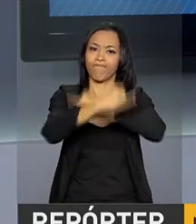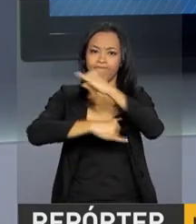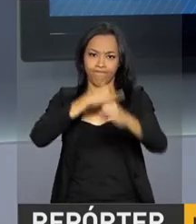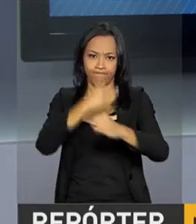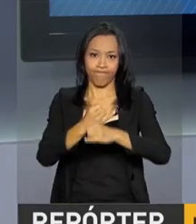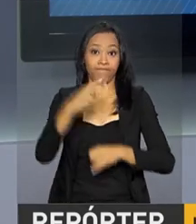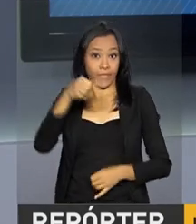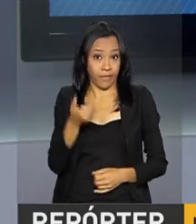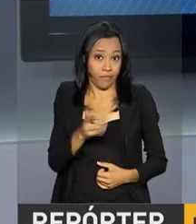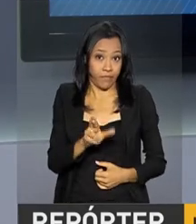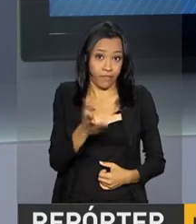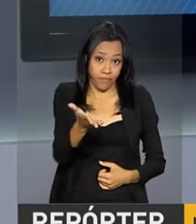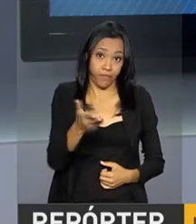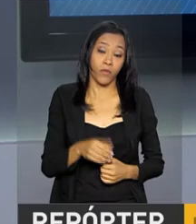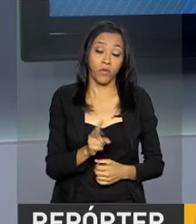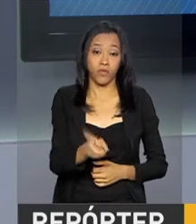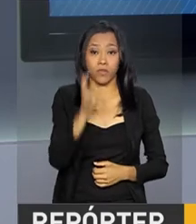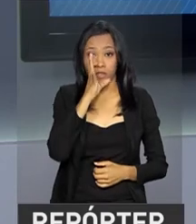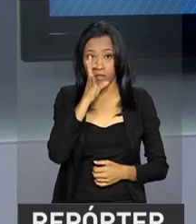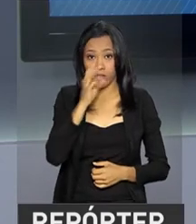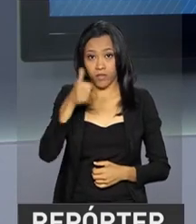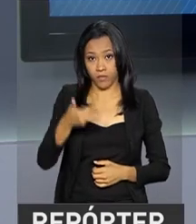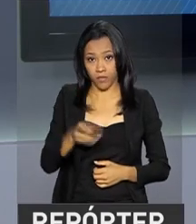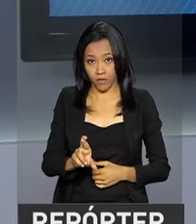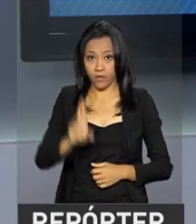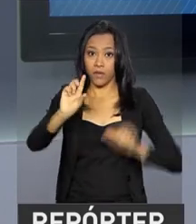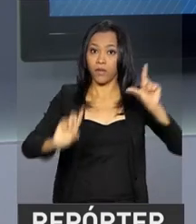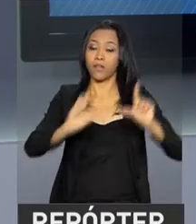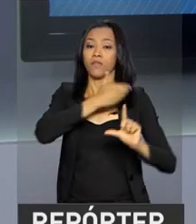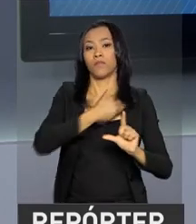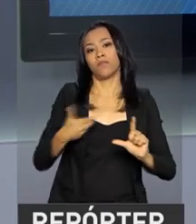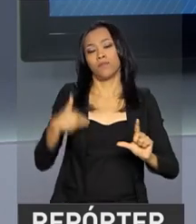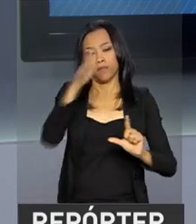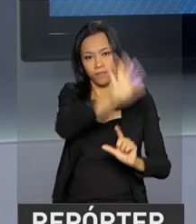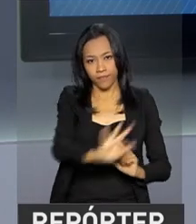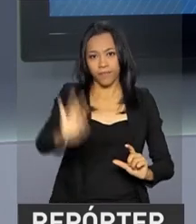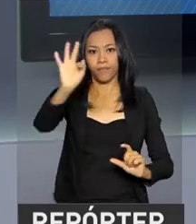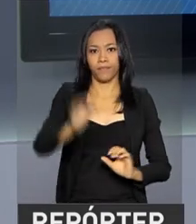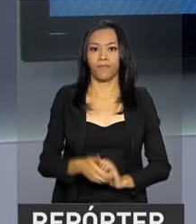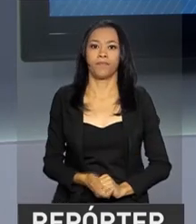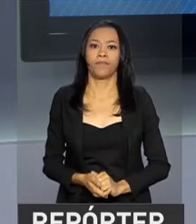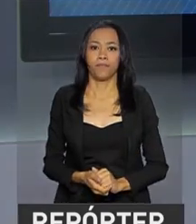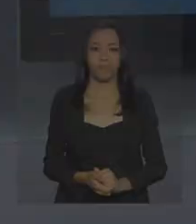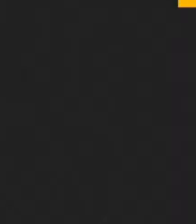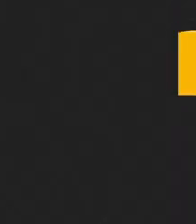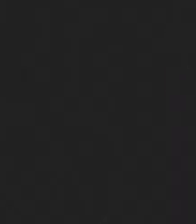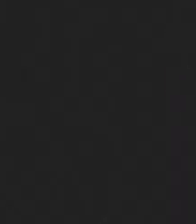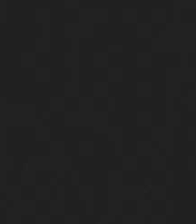página da nbr na internet continue com a gente na nbr a tv do governo federal